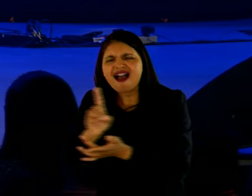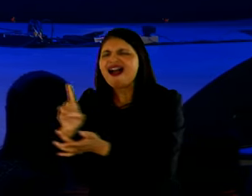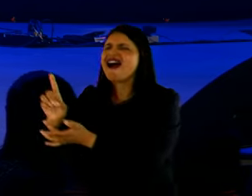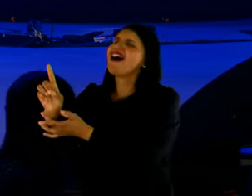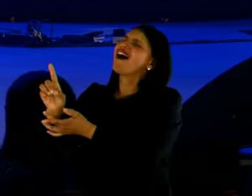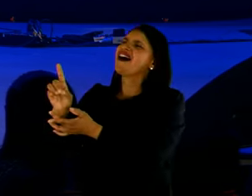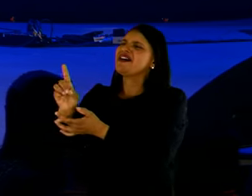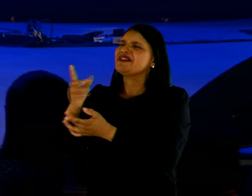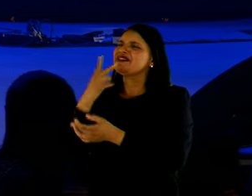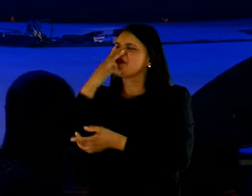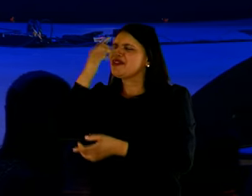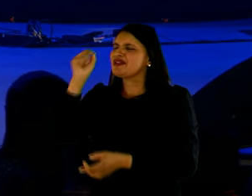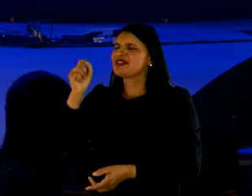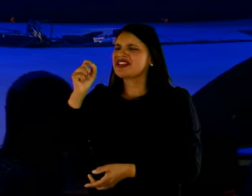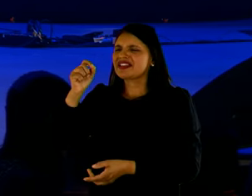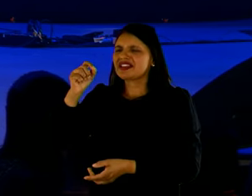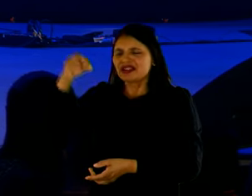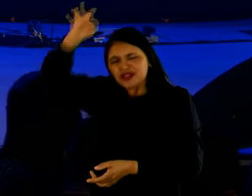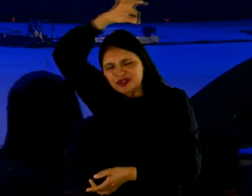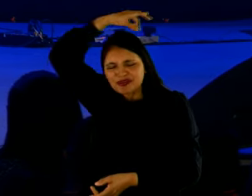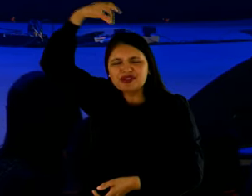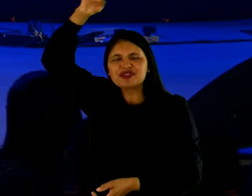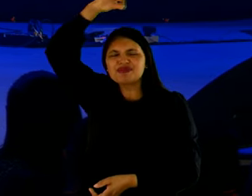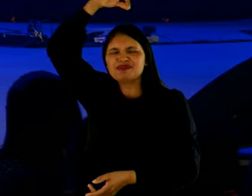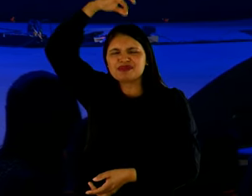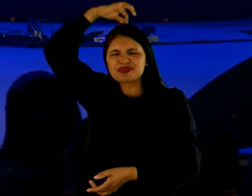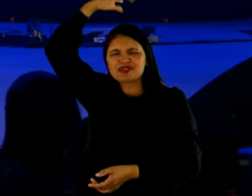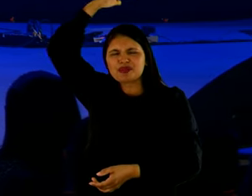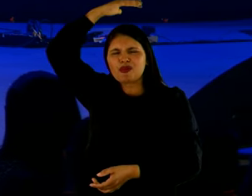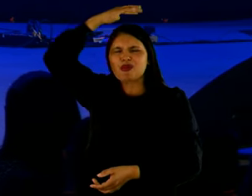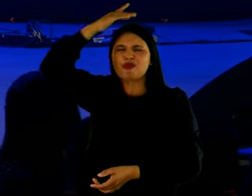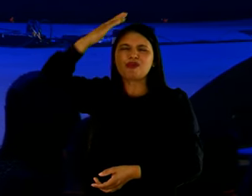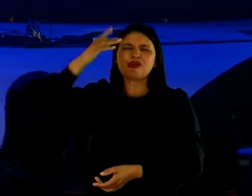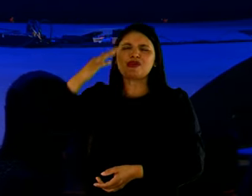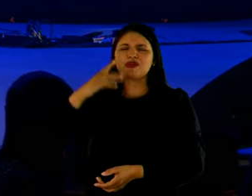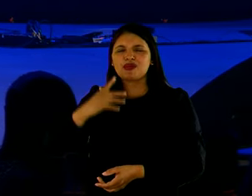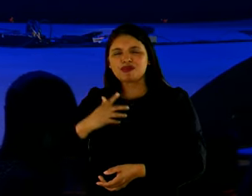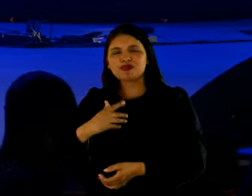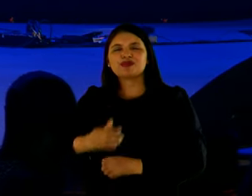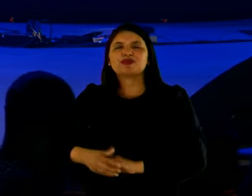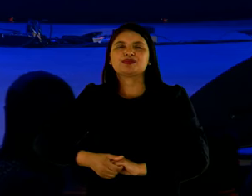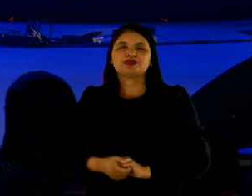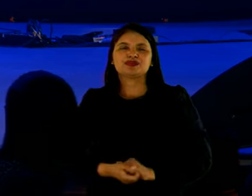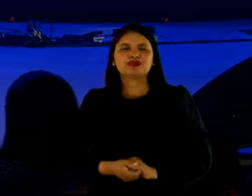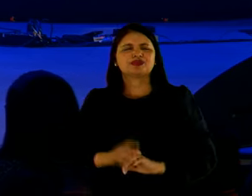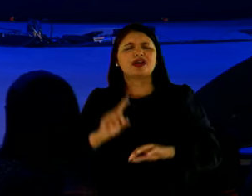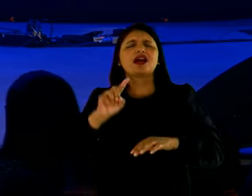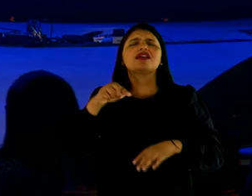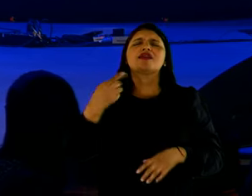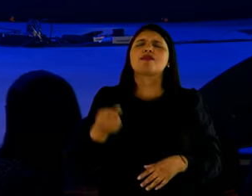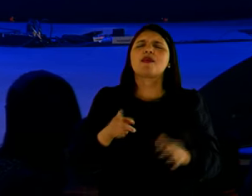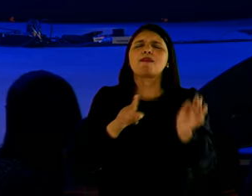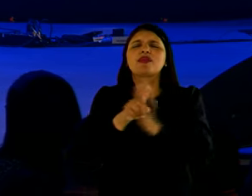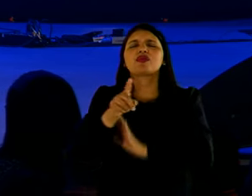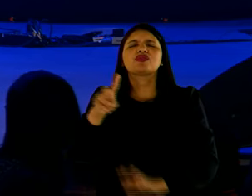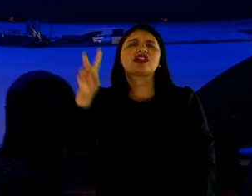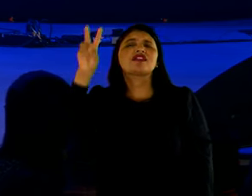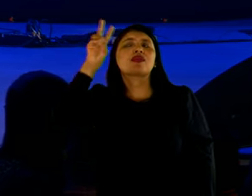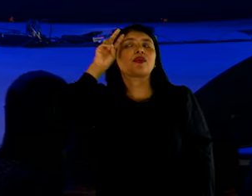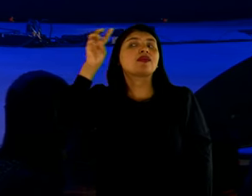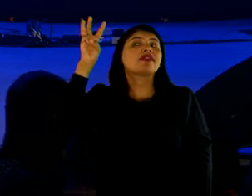revestido. Mas e depois lá lá fora, na segunda-feira, na terça,